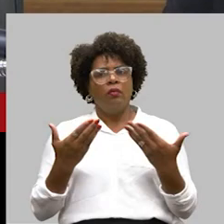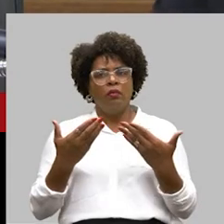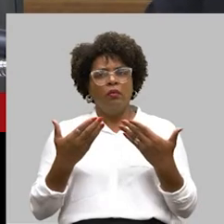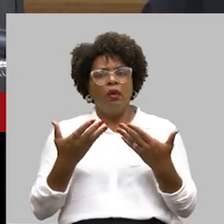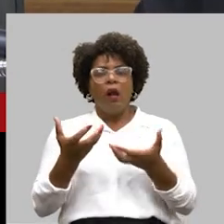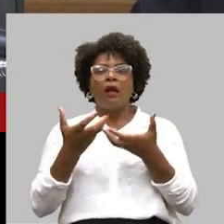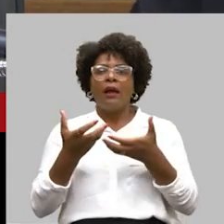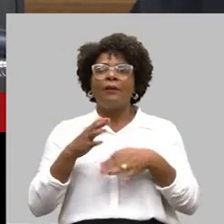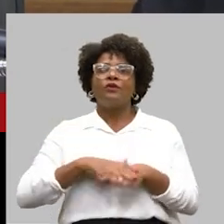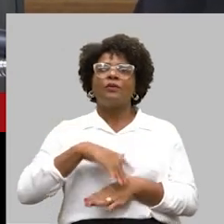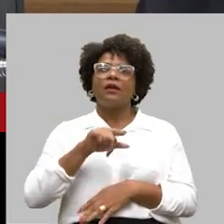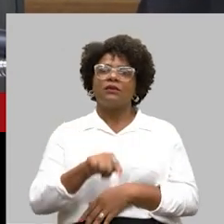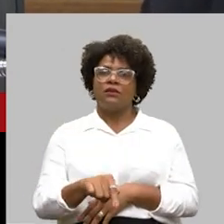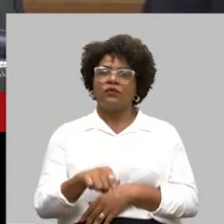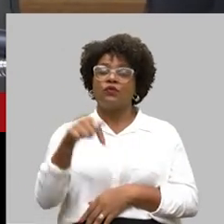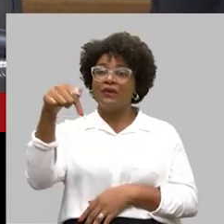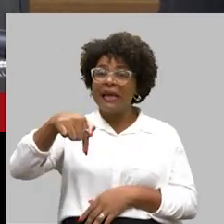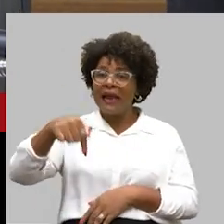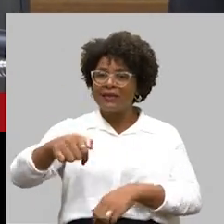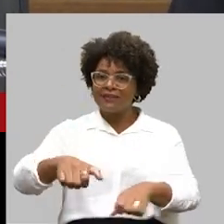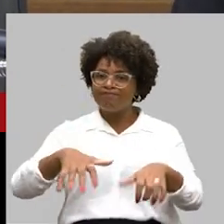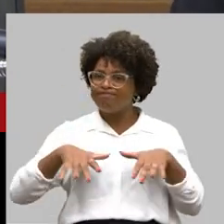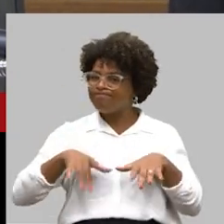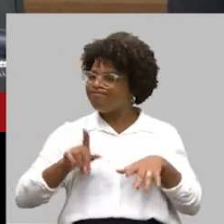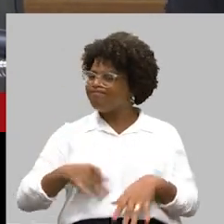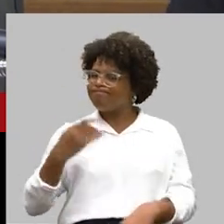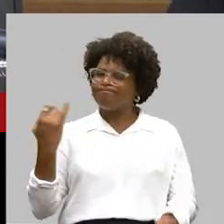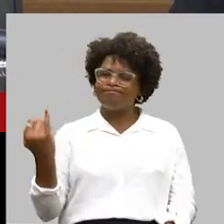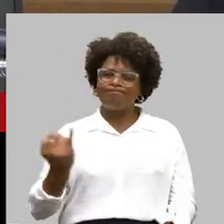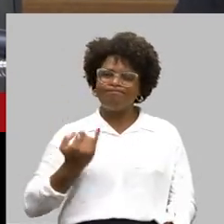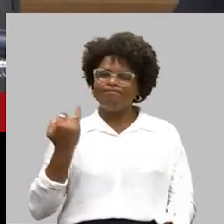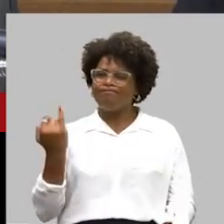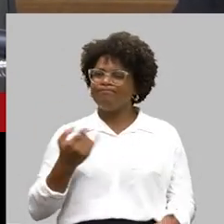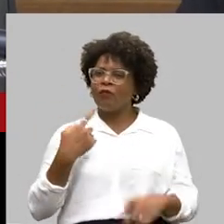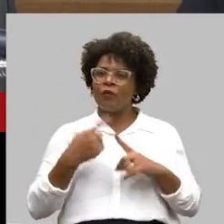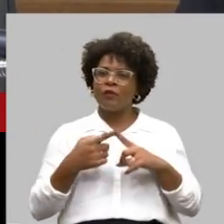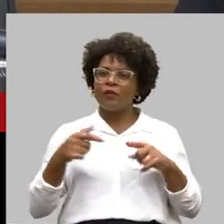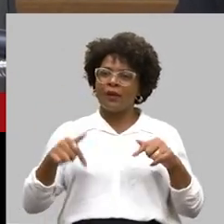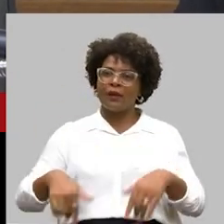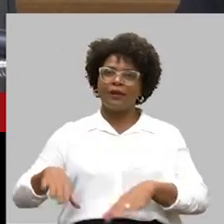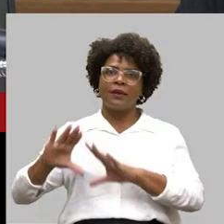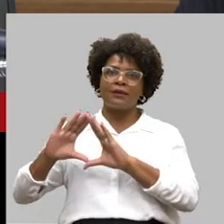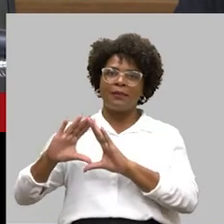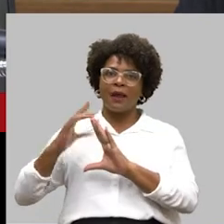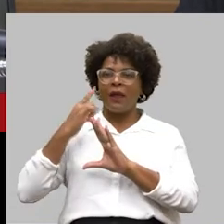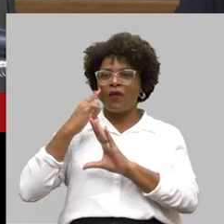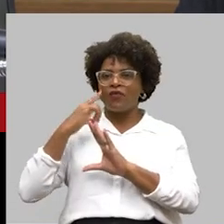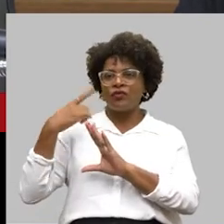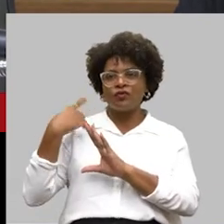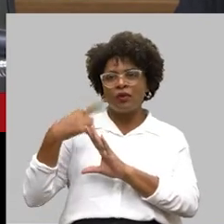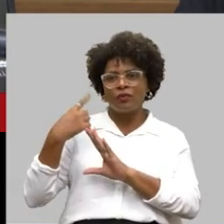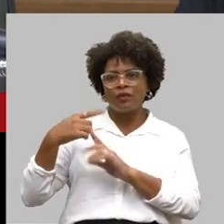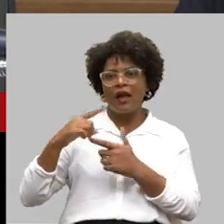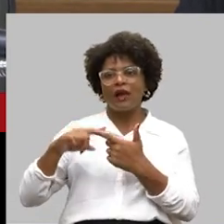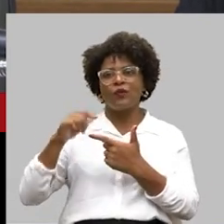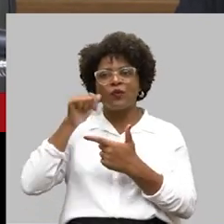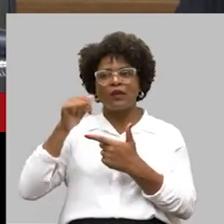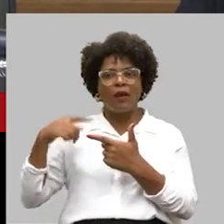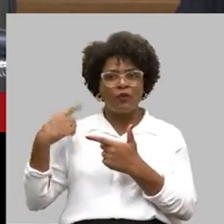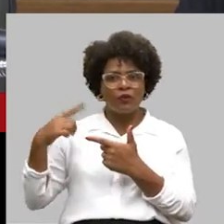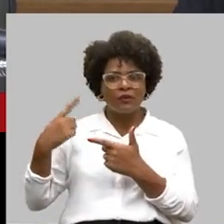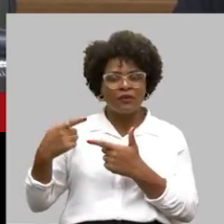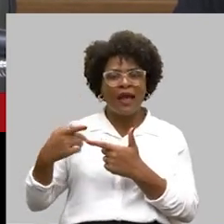Deputado delec ela é muito importante porque quando a gente chega Nessa casa e v mais deputados e deputadas para Se somar a